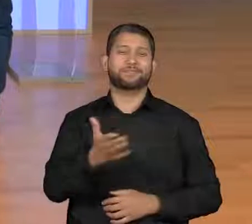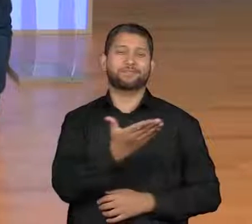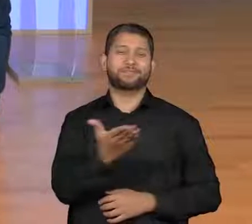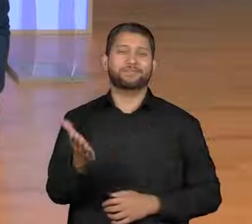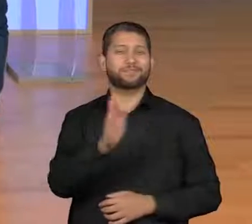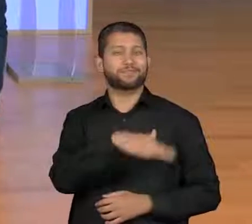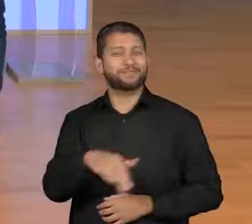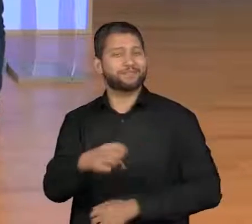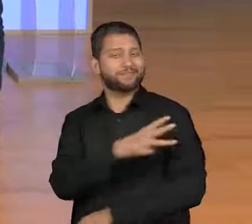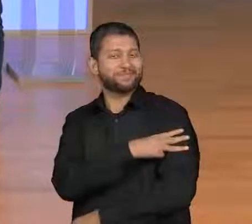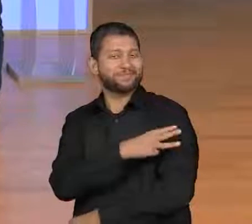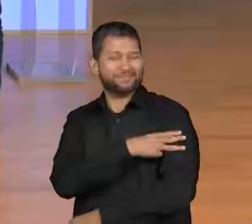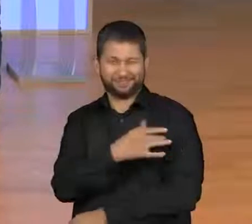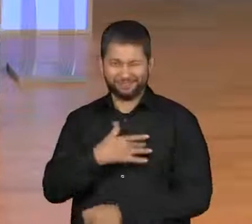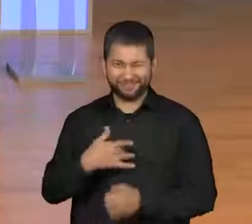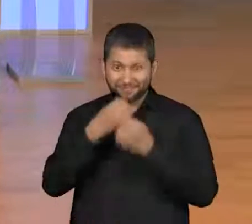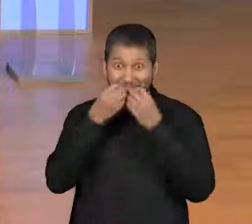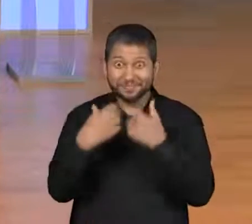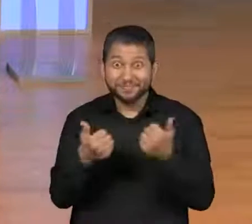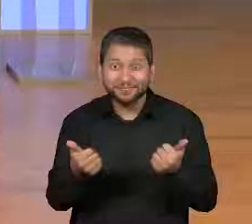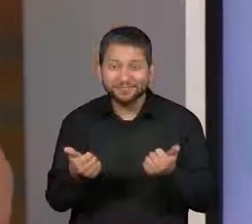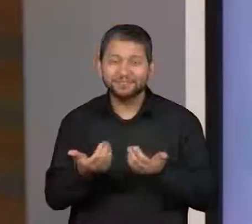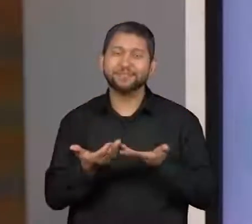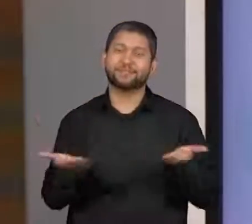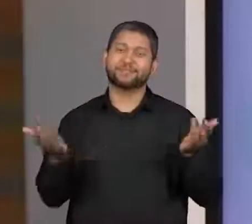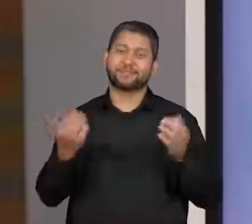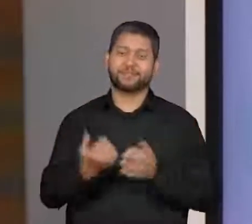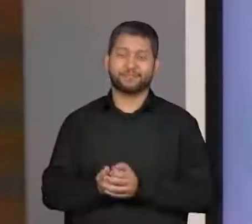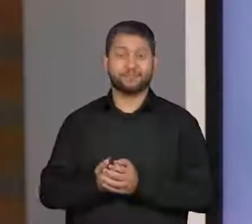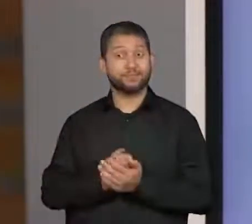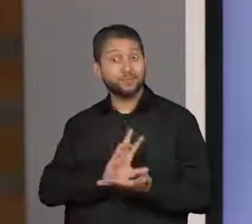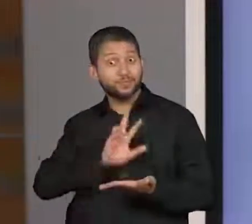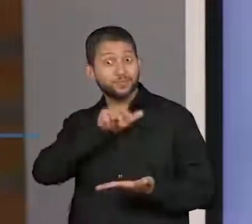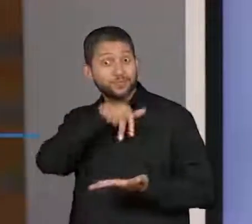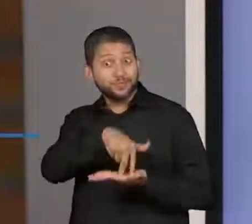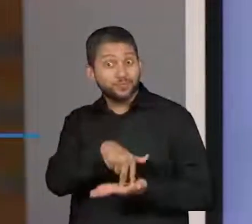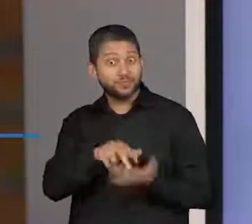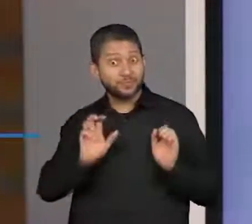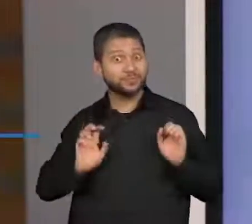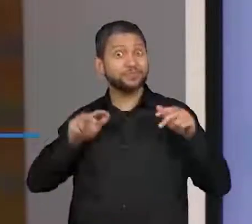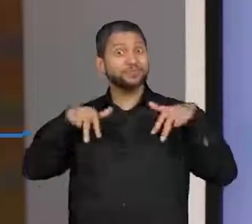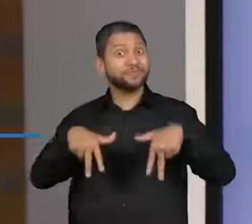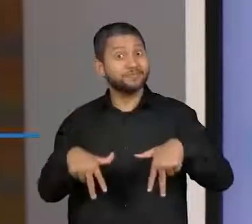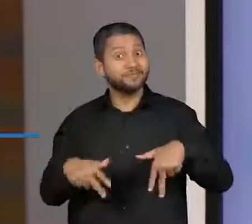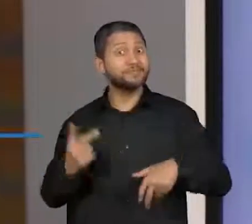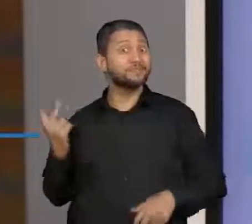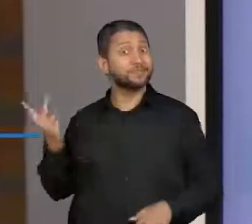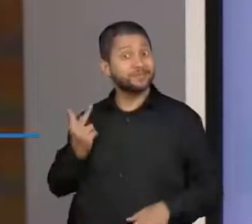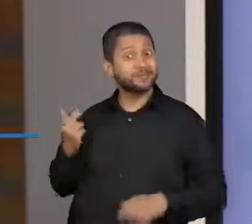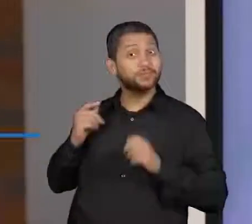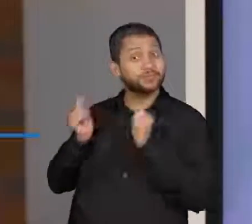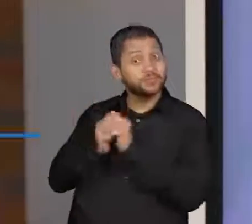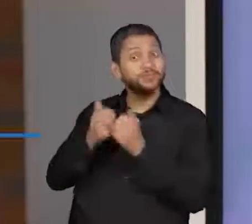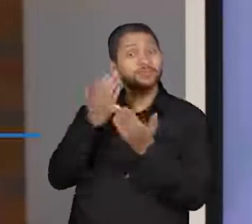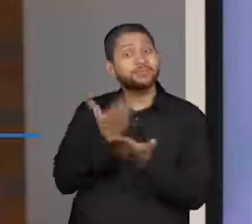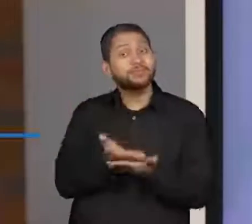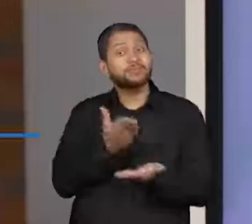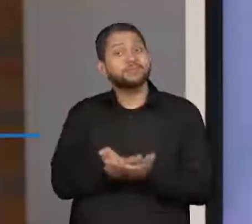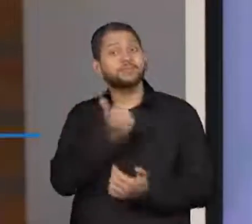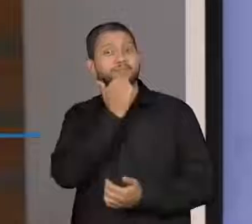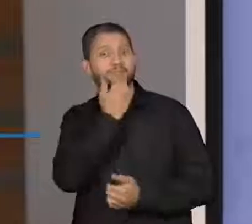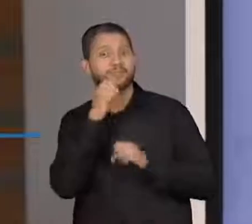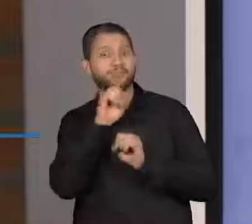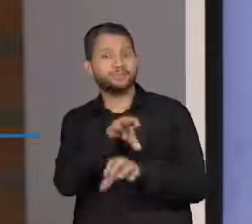Olá, estudantes do terceiro ano, tudo bem com vocês? Estamos aqui para mais uma aula de ciências. Eu sou a professora Genoveva